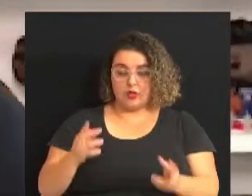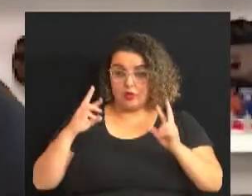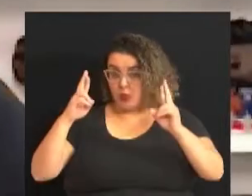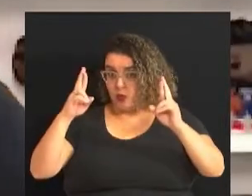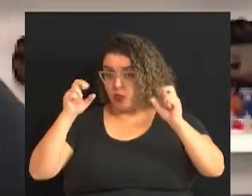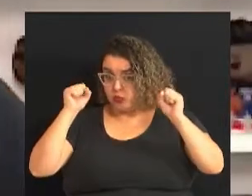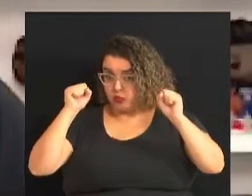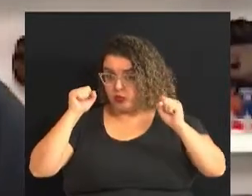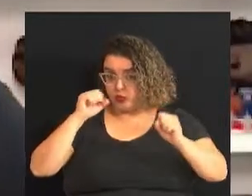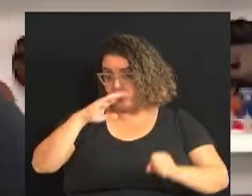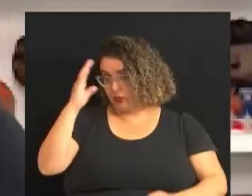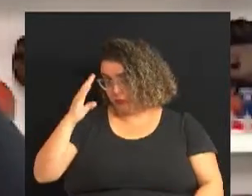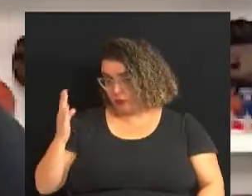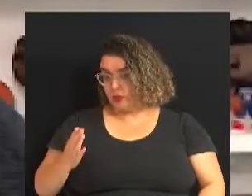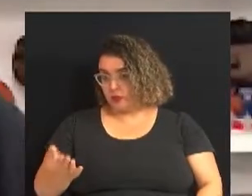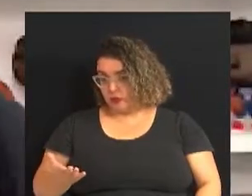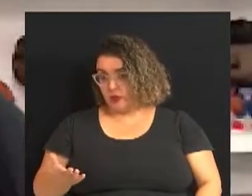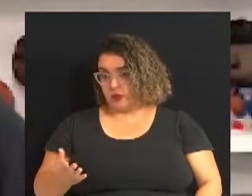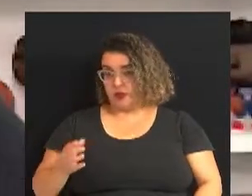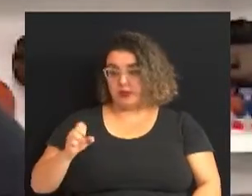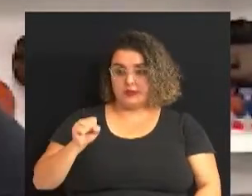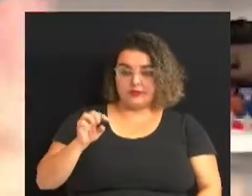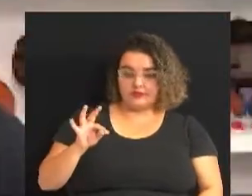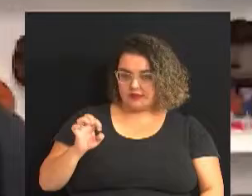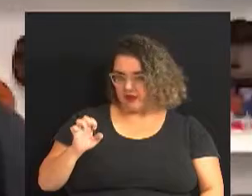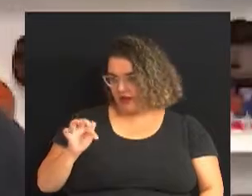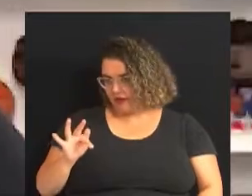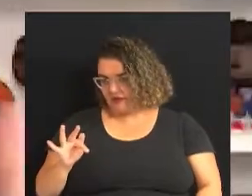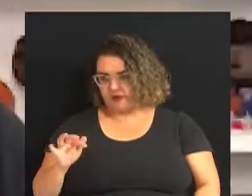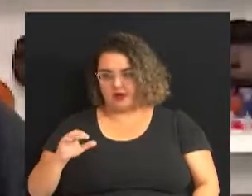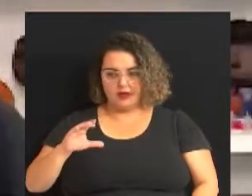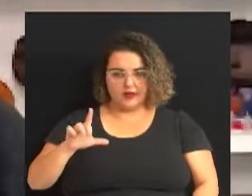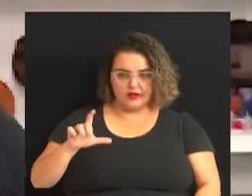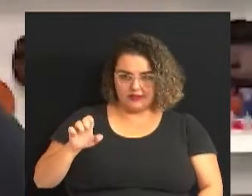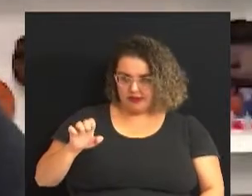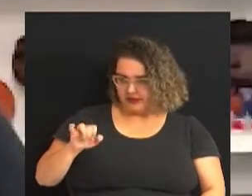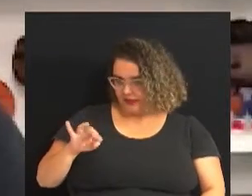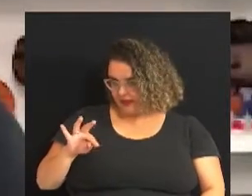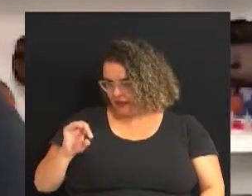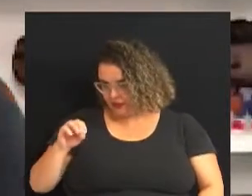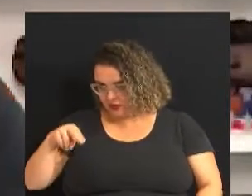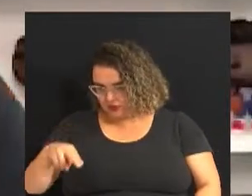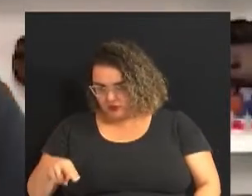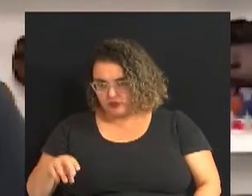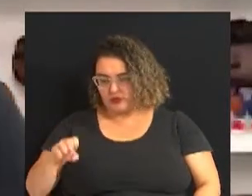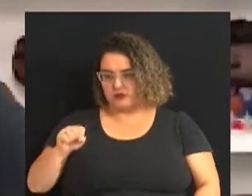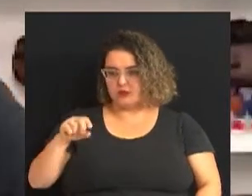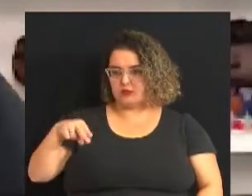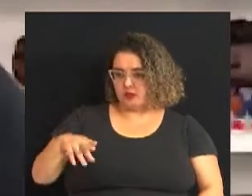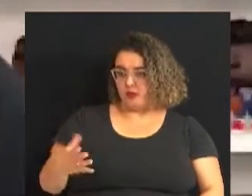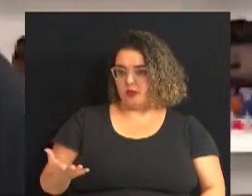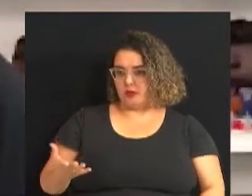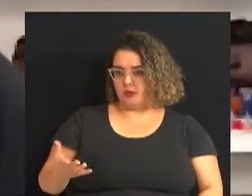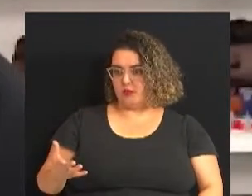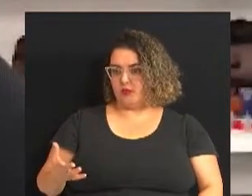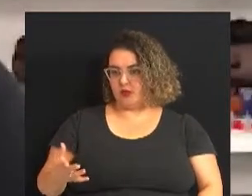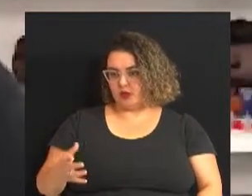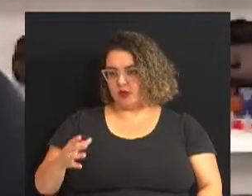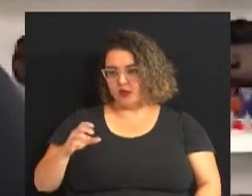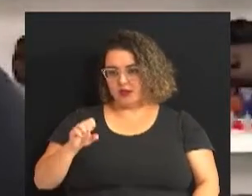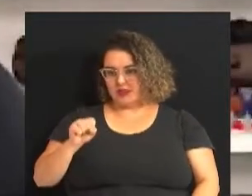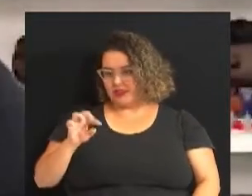Brasil, por conta do Stephen Curry, Klay Thompson, Draymond Green. As conquistas ajudam, mas a figura do Stephen Curry ela é